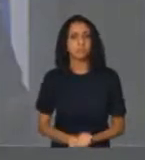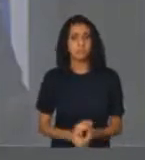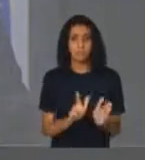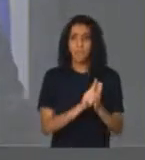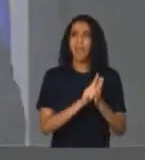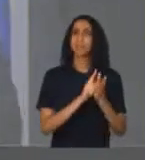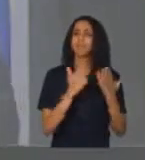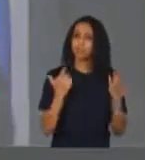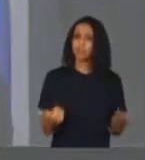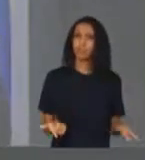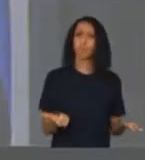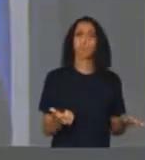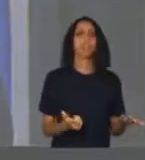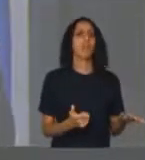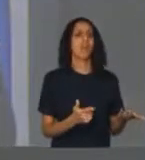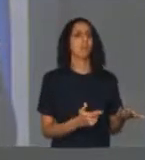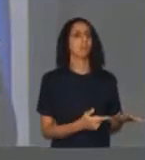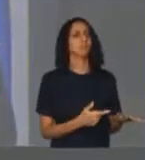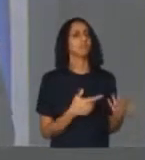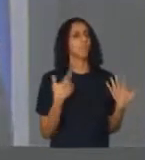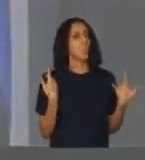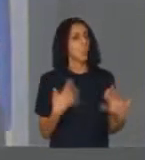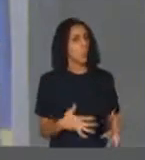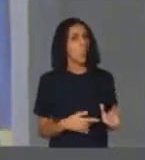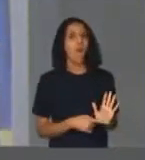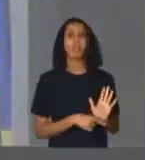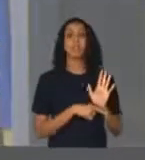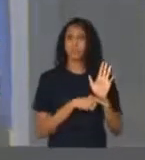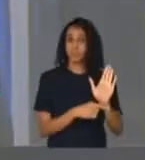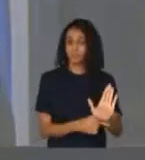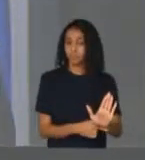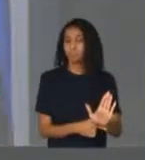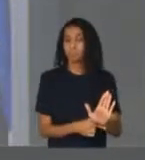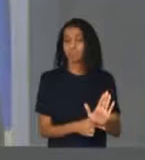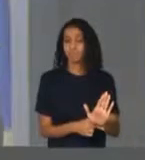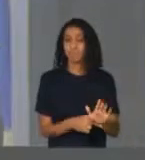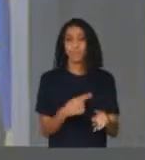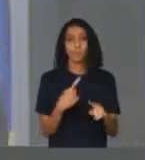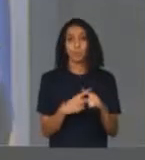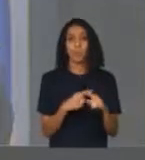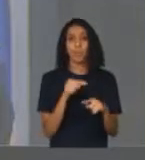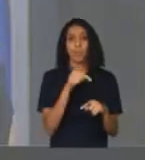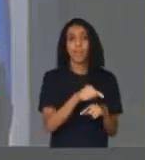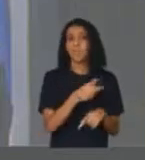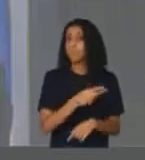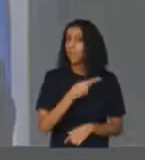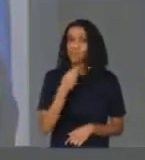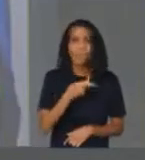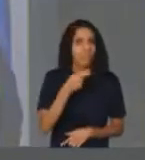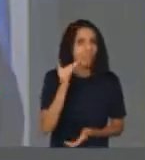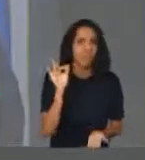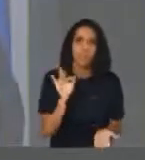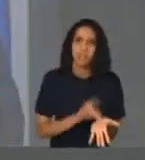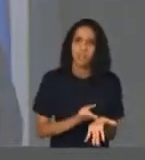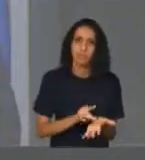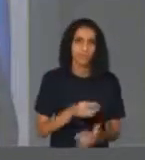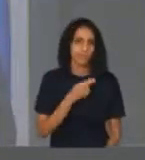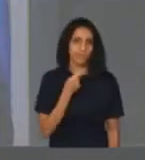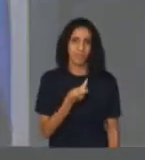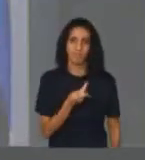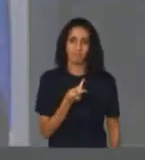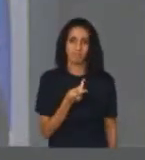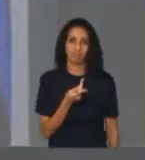por parte dessas mídias ao deixar de relatar a verdade,